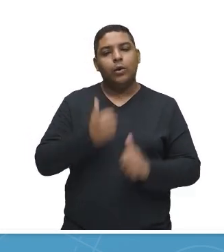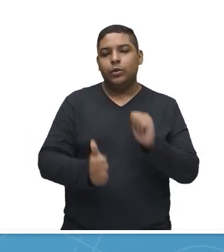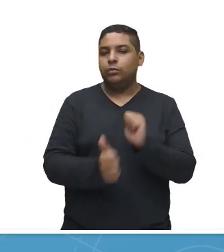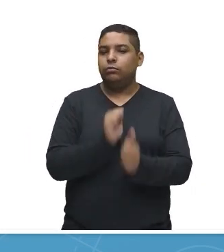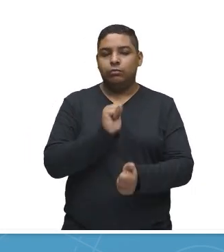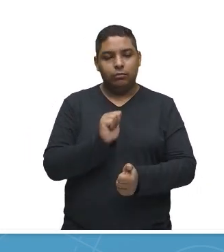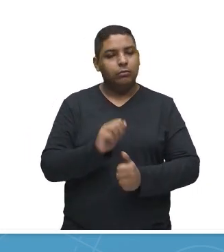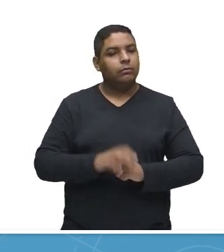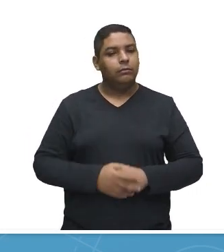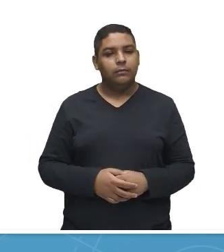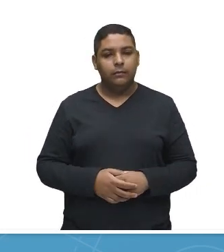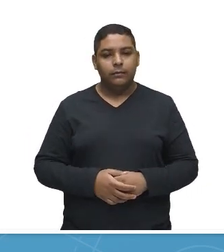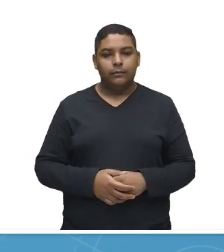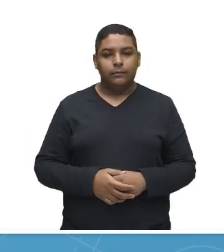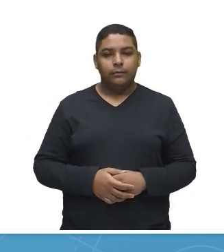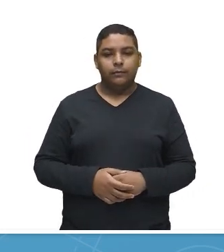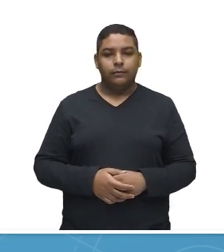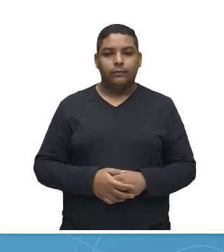luta, tá certo?